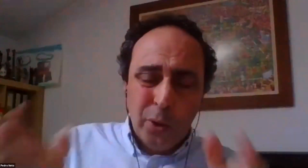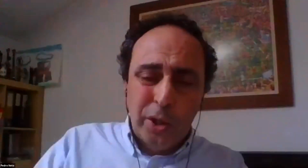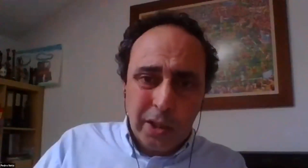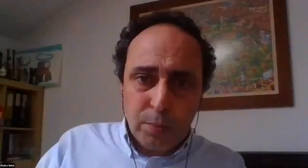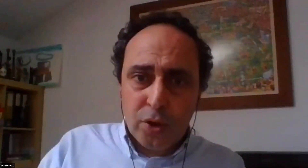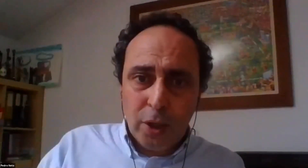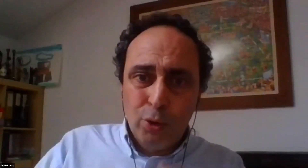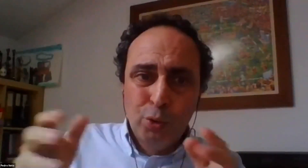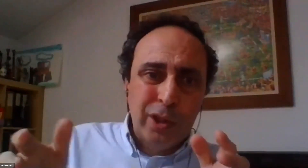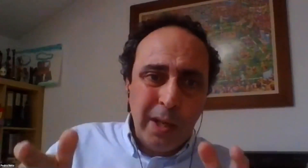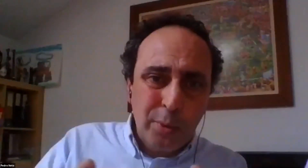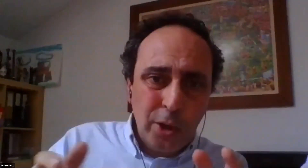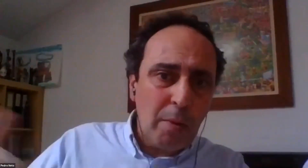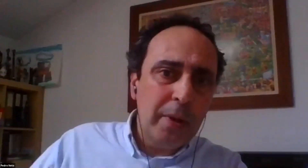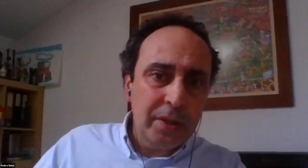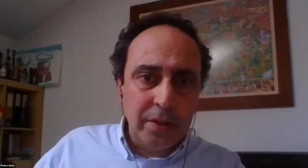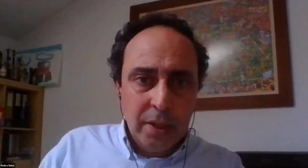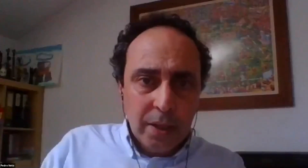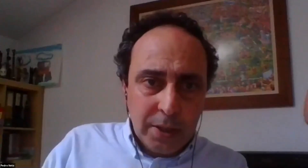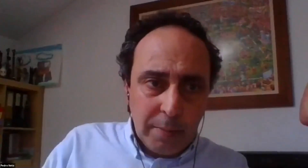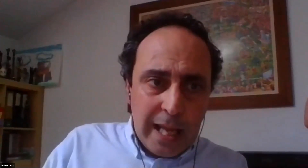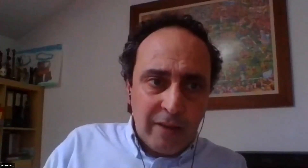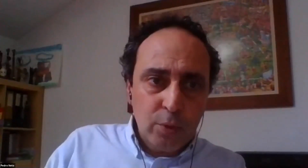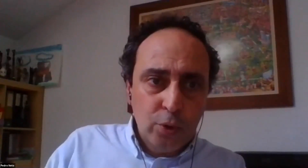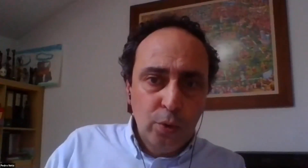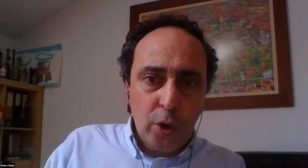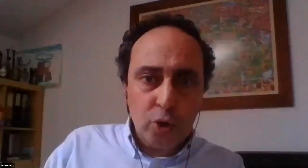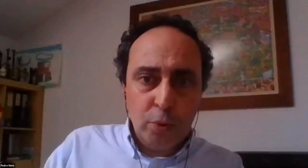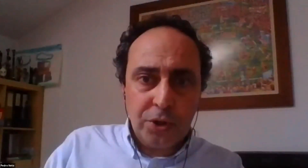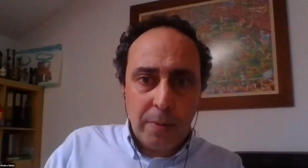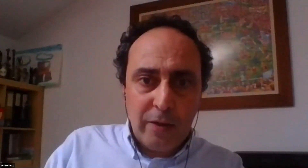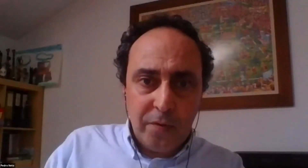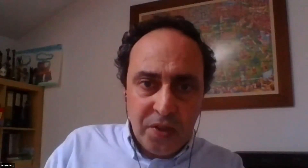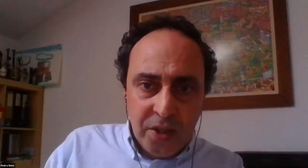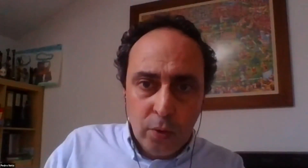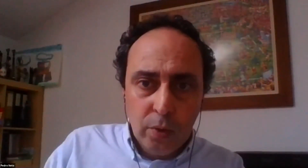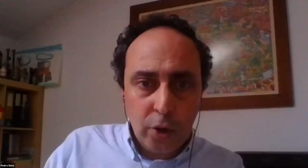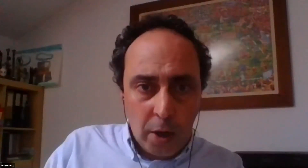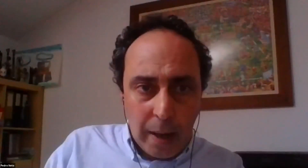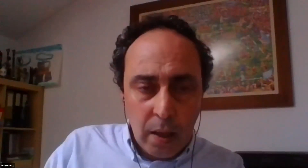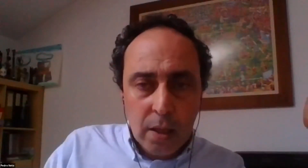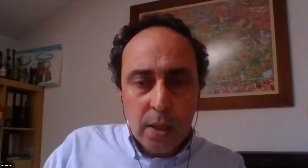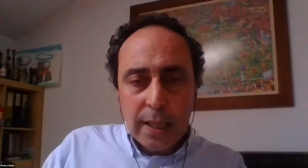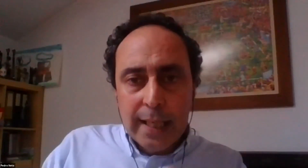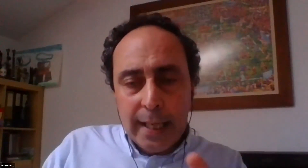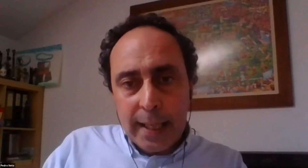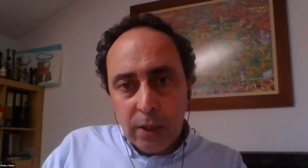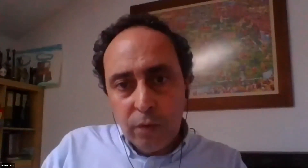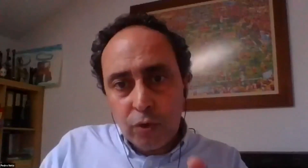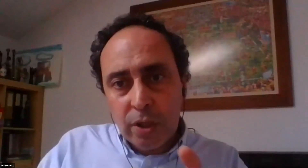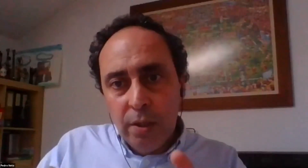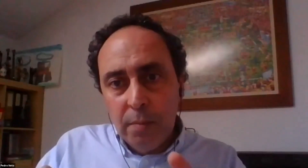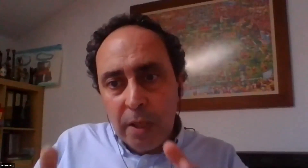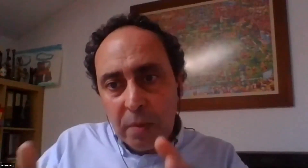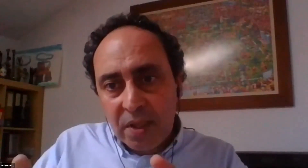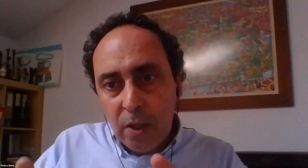70%, 80% do tempo que normalmente trabalhávamos no nosso posto de trabalho físico, normal,